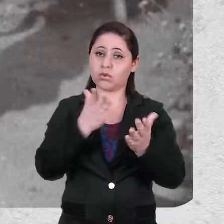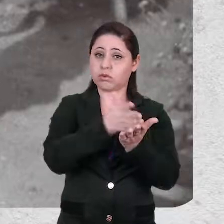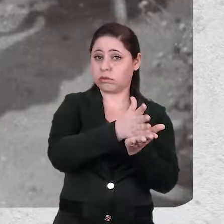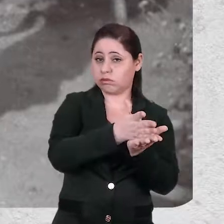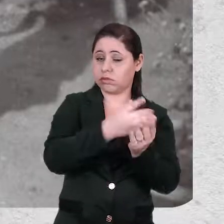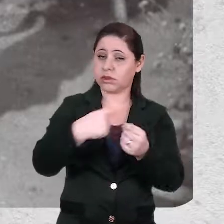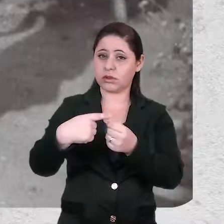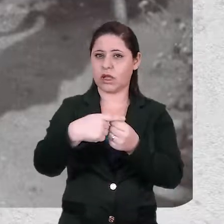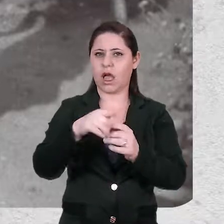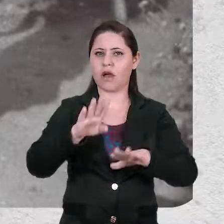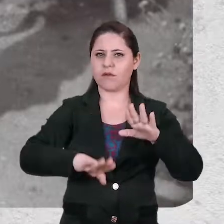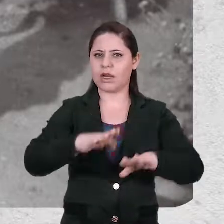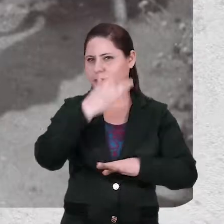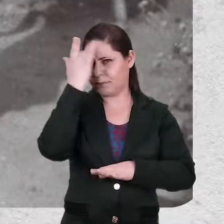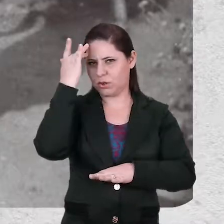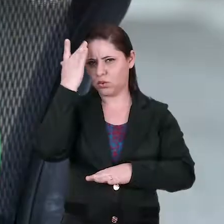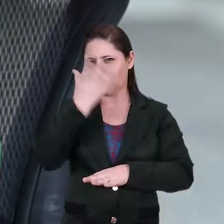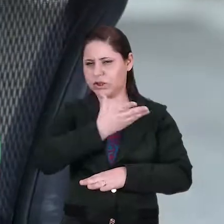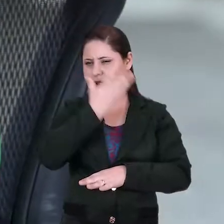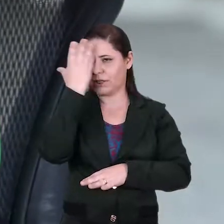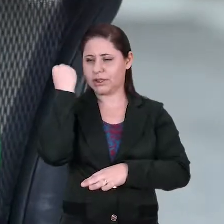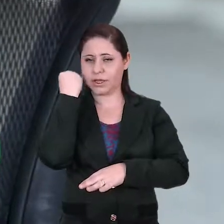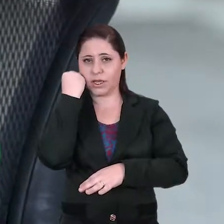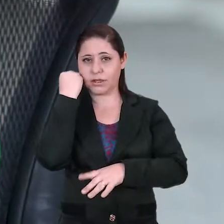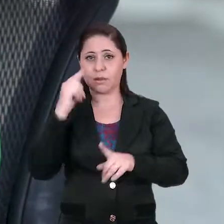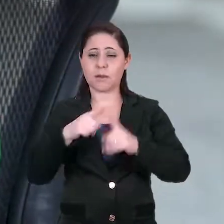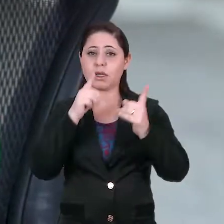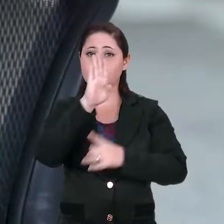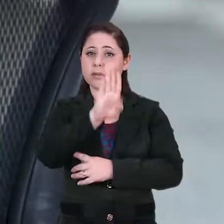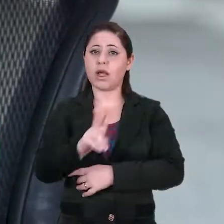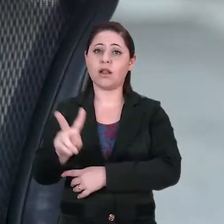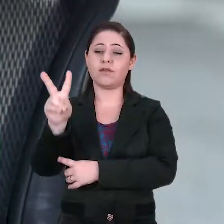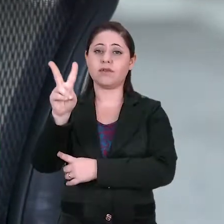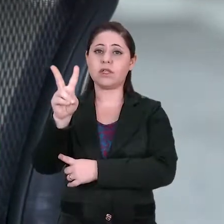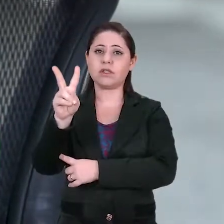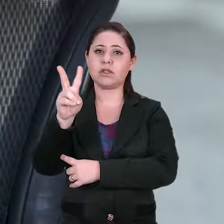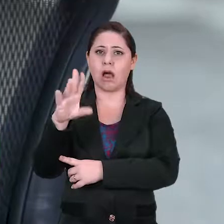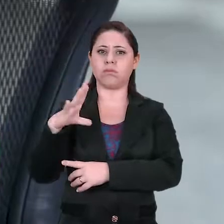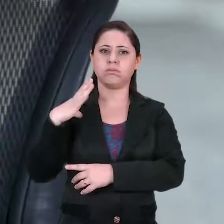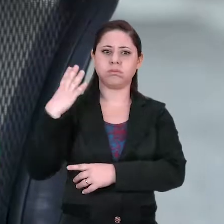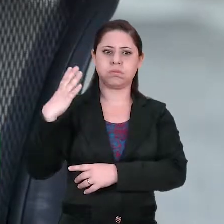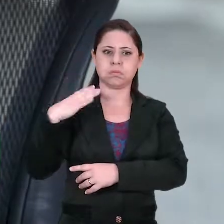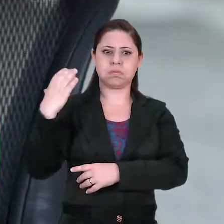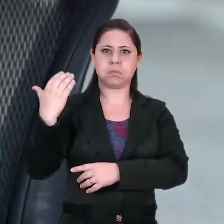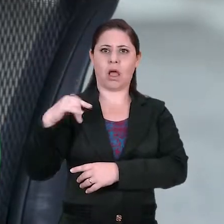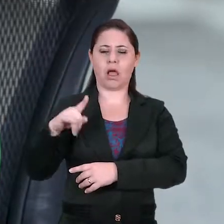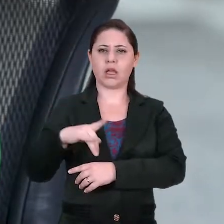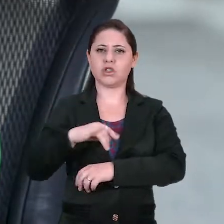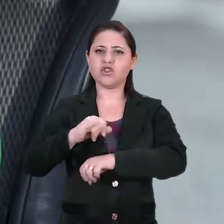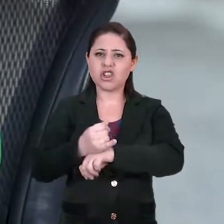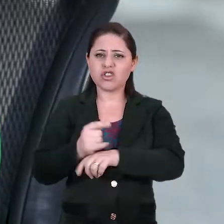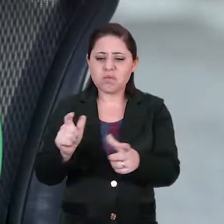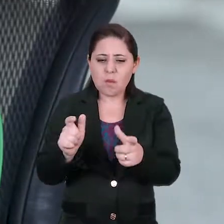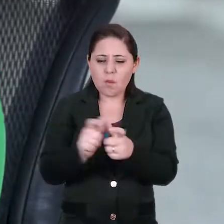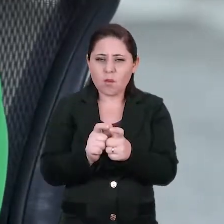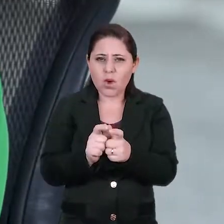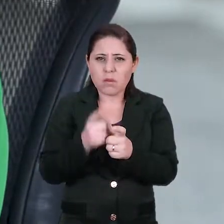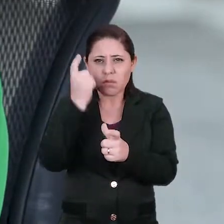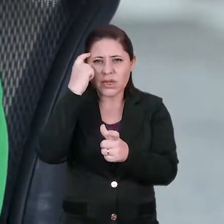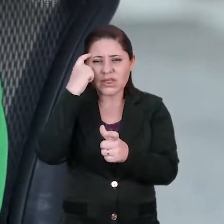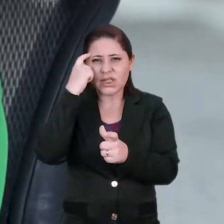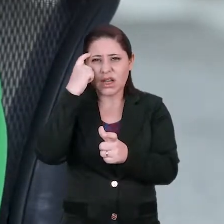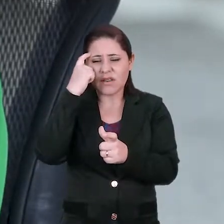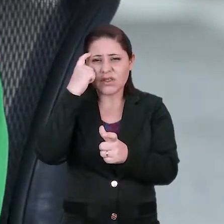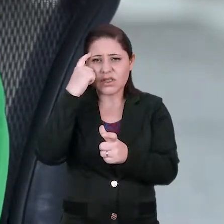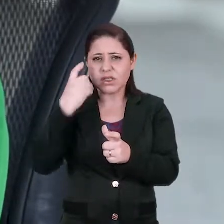maior cidade da fronteira. Às vezes as pessoas esquecem disso. Mas Bela Vista era muito pujante naquela época, Jardim era só uma